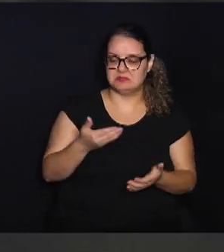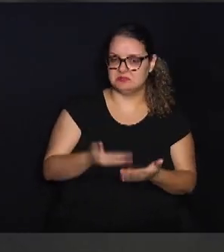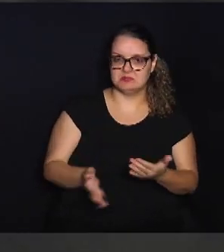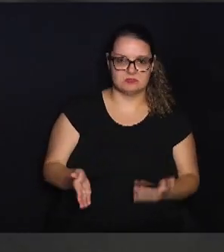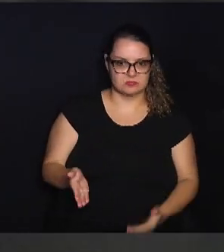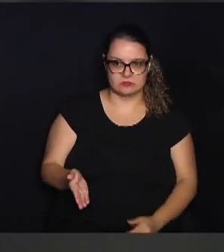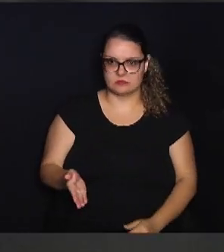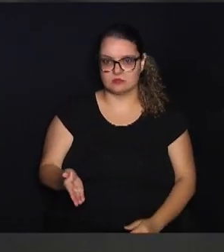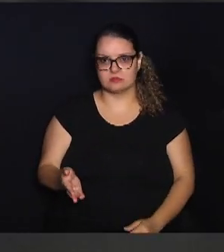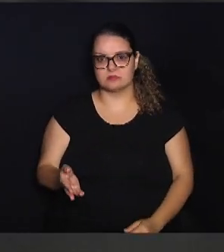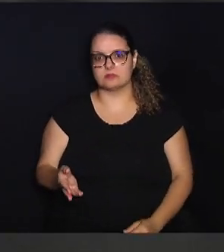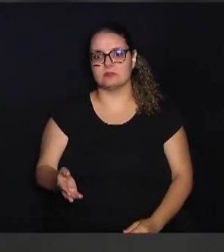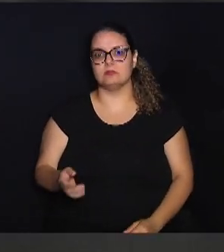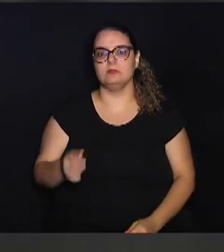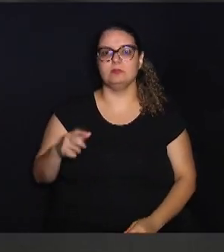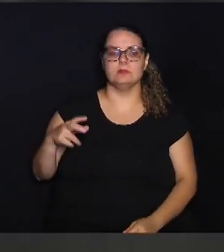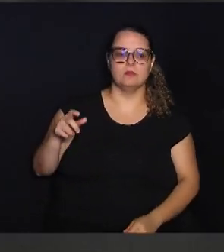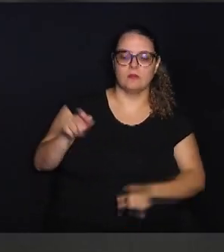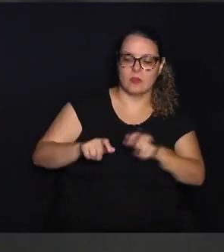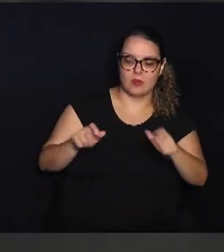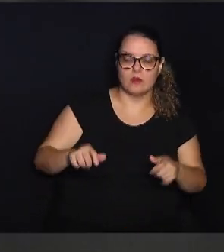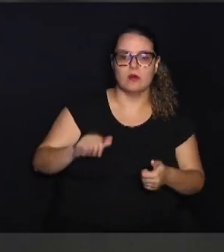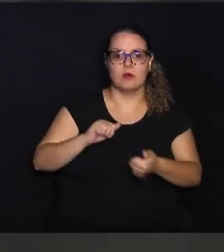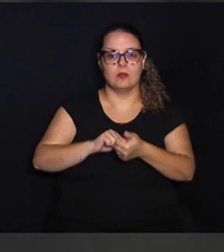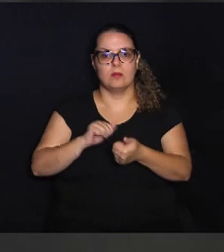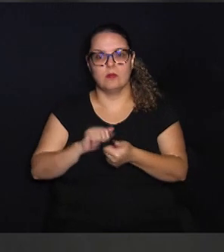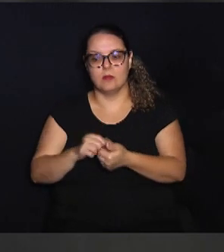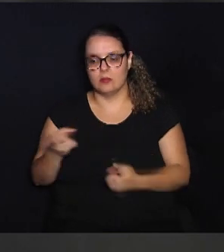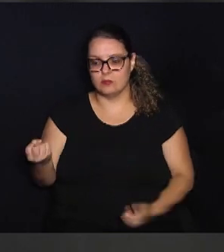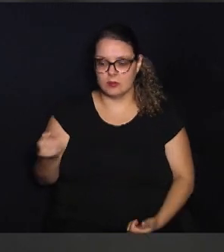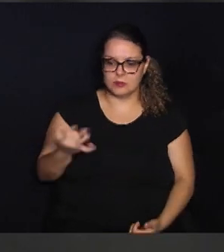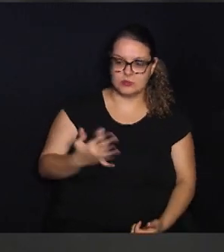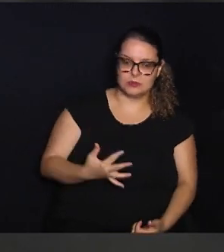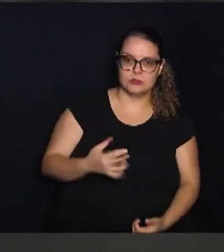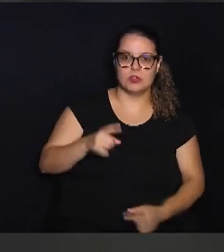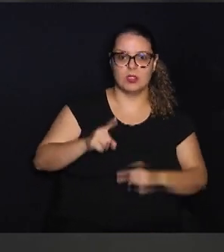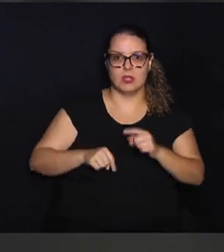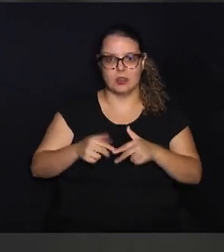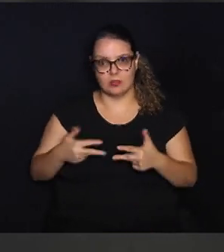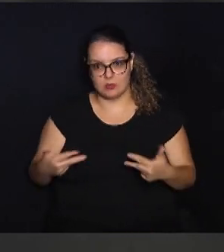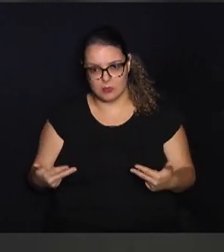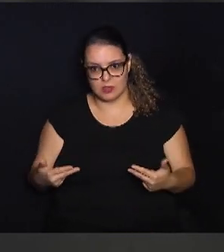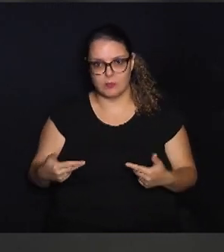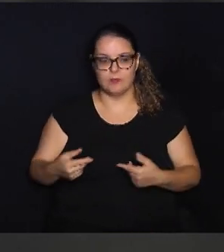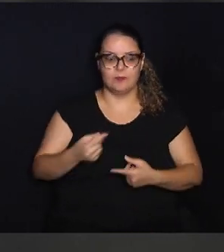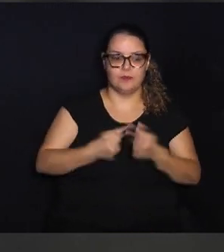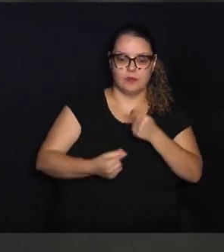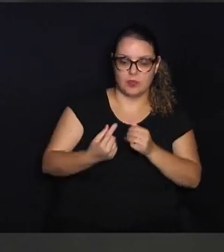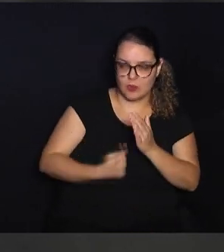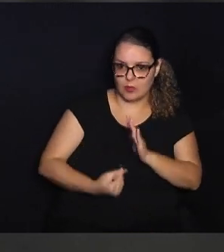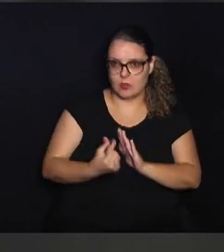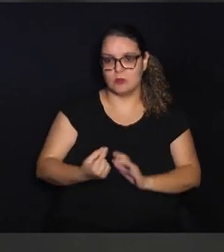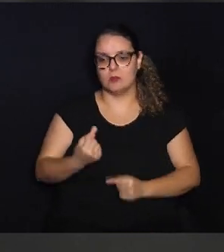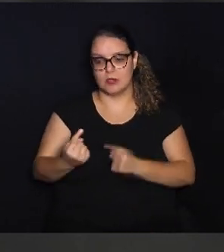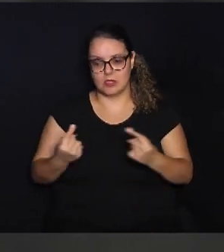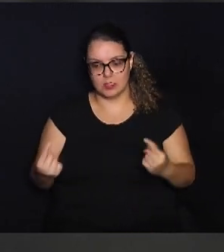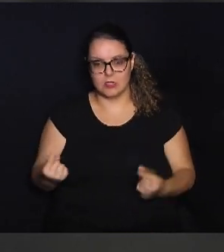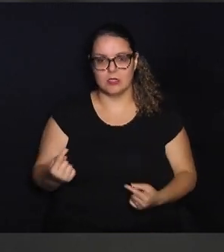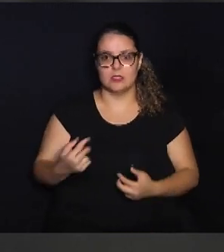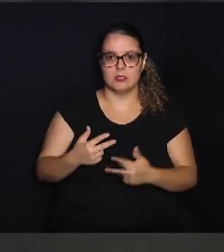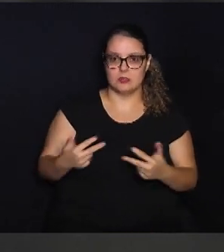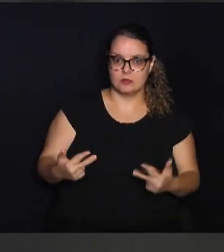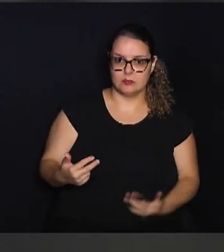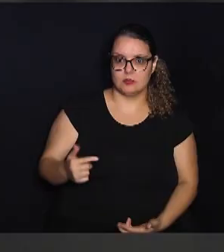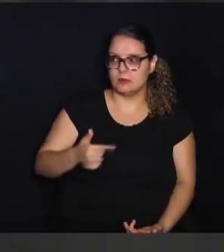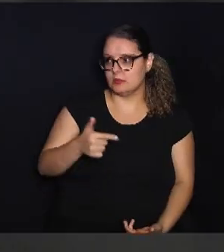em termos de pessoal qualificado, quantidade, equipamentos, orçamento para cada coisa, né? Não